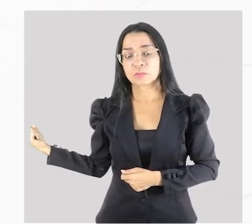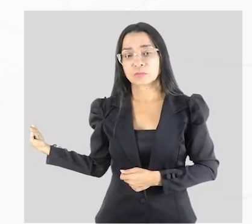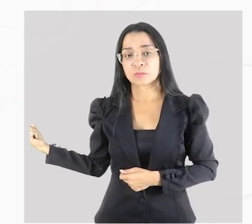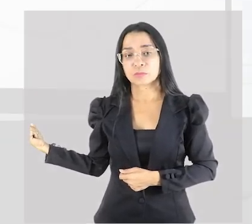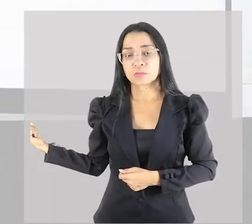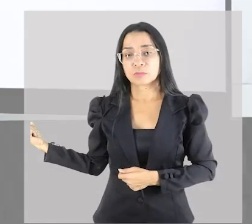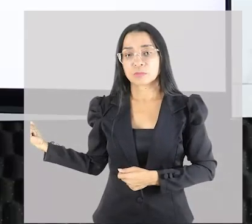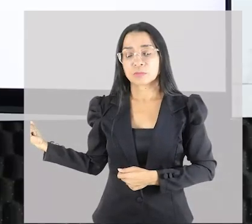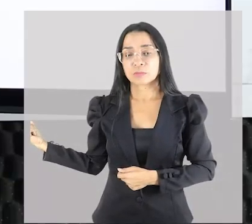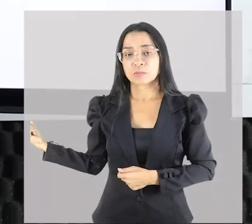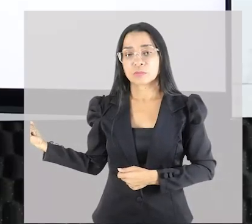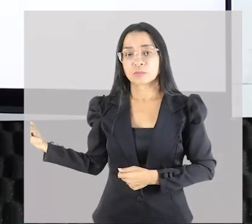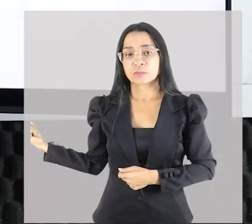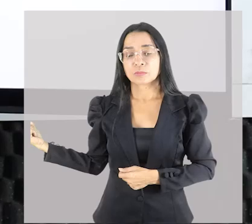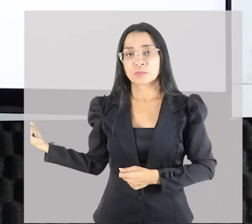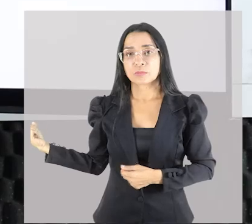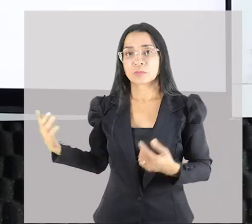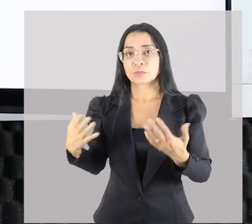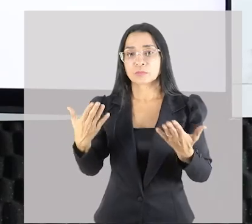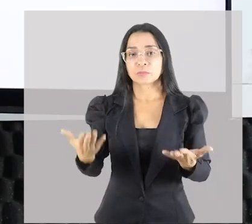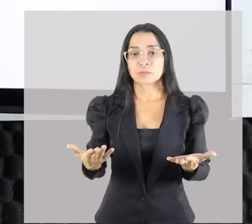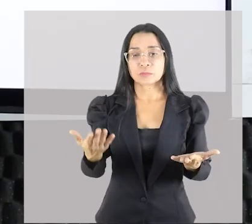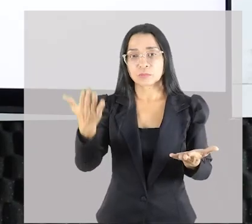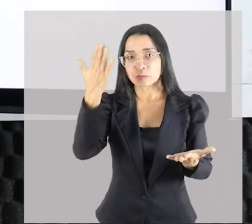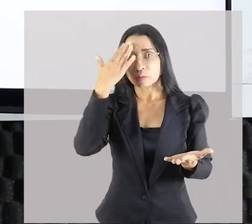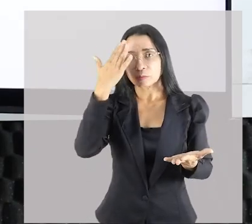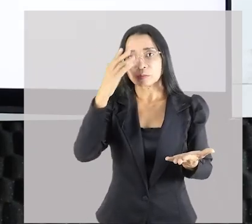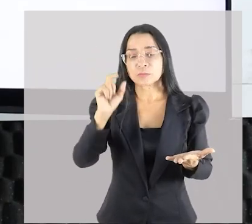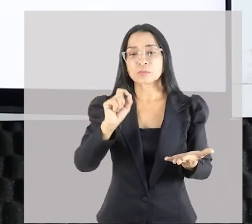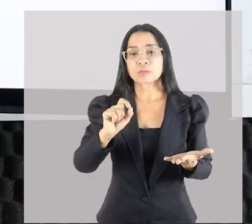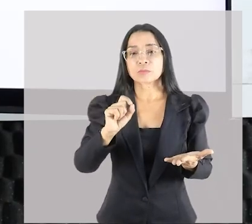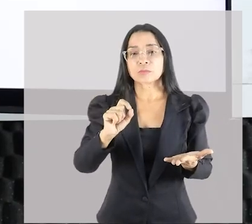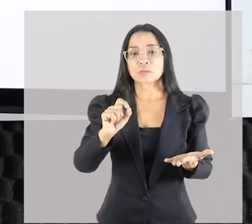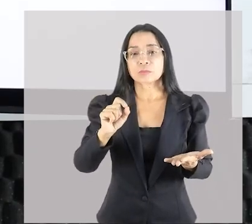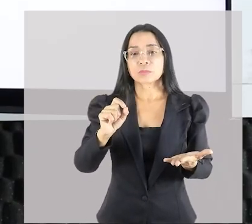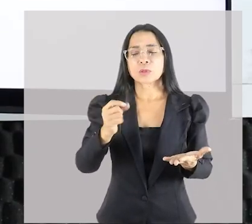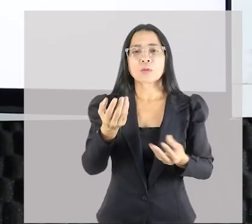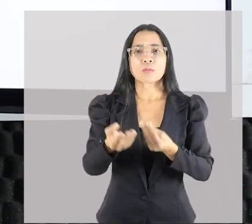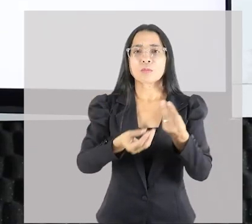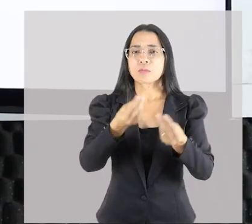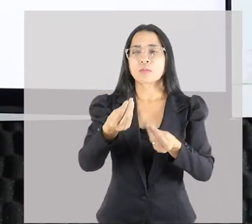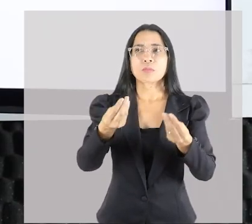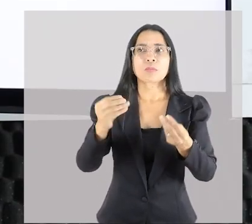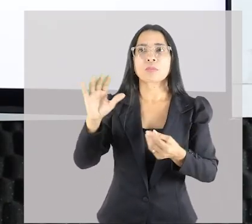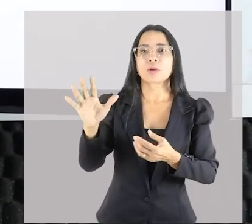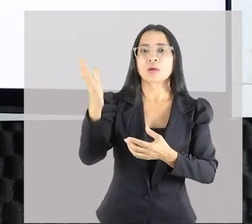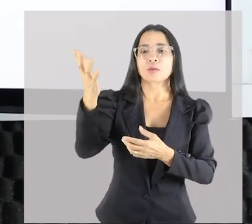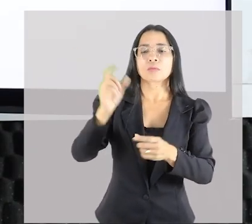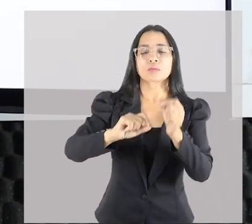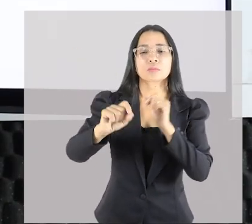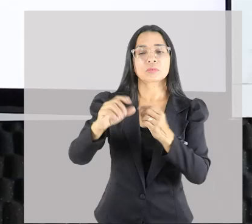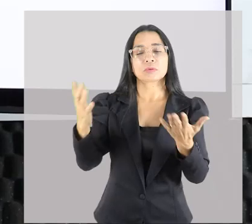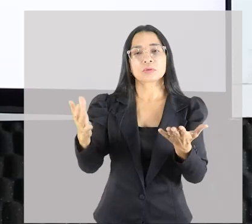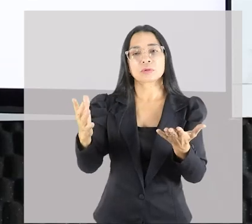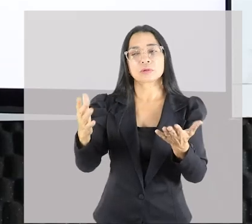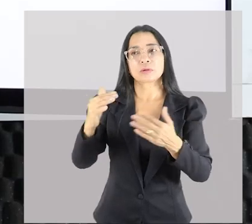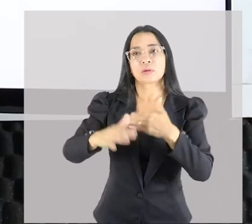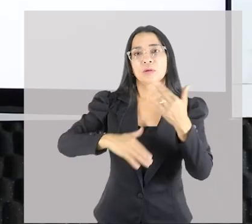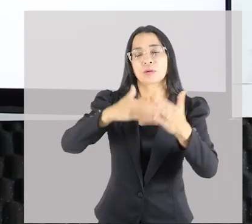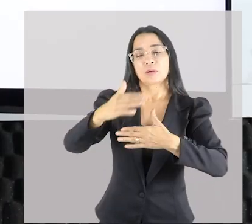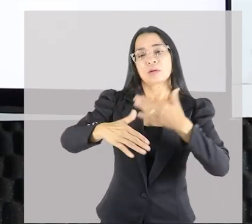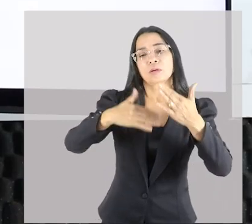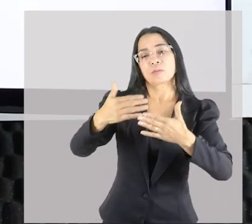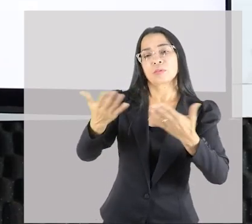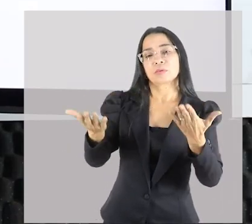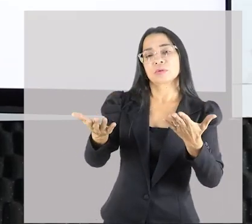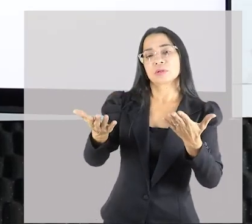o abandono dos campos. Então vamos entender como é que isso vai surgir, professor? Como é que esse processo de